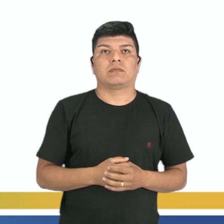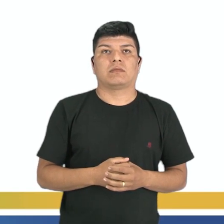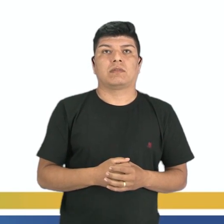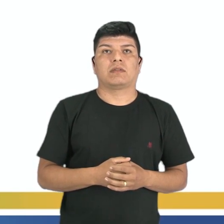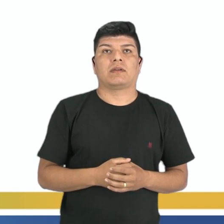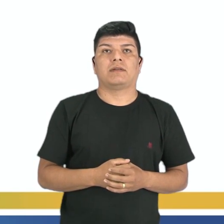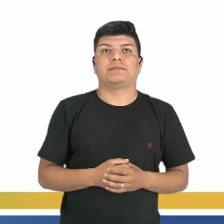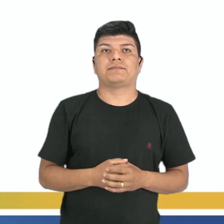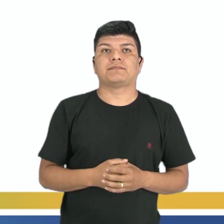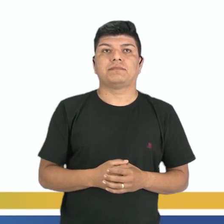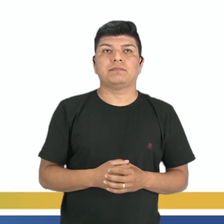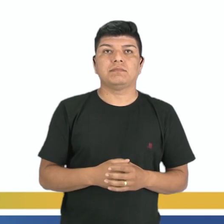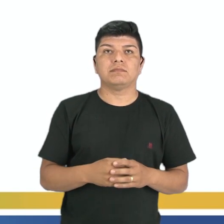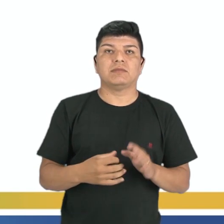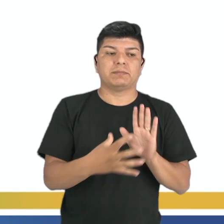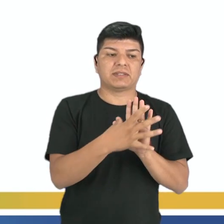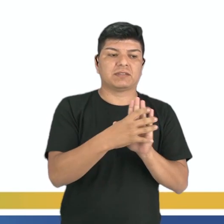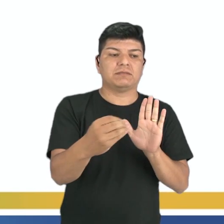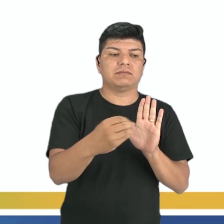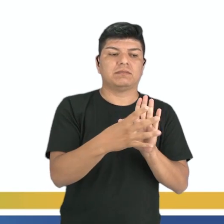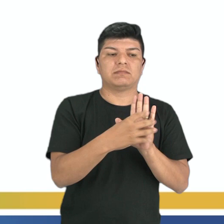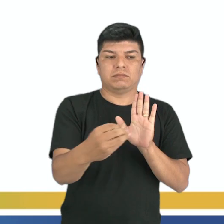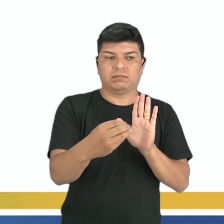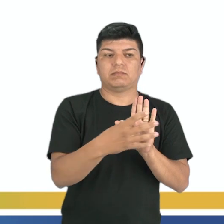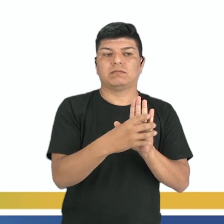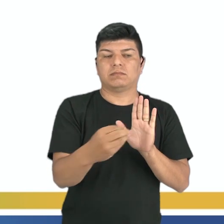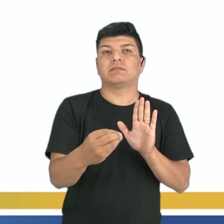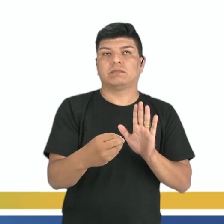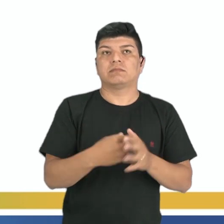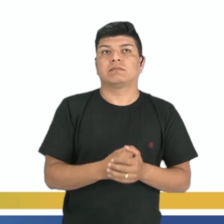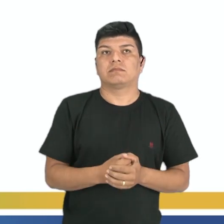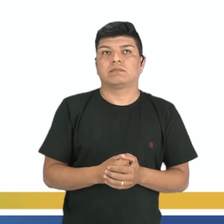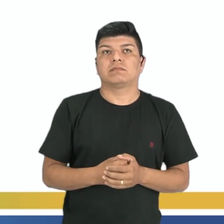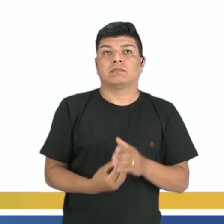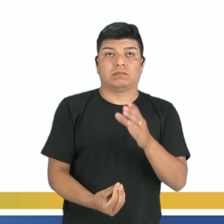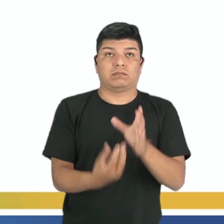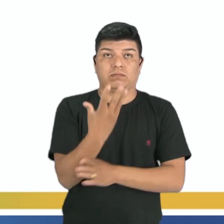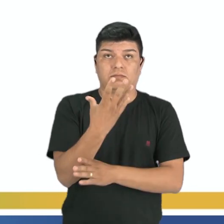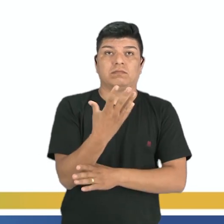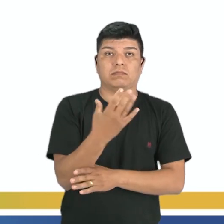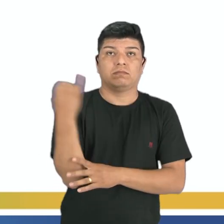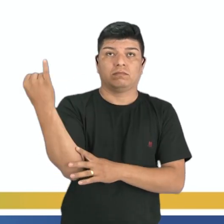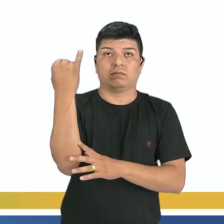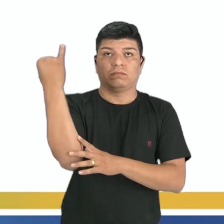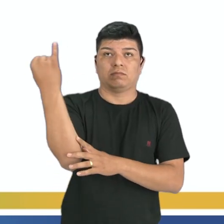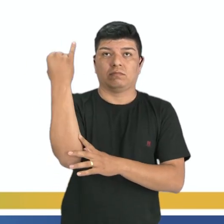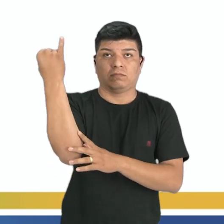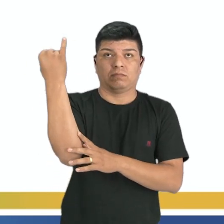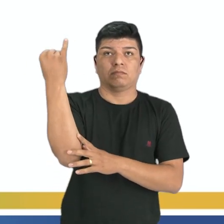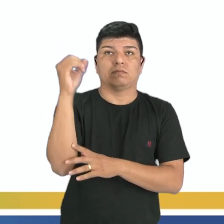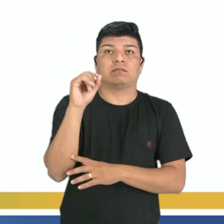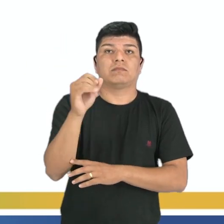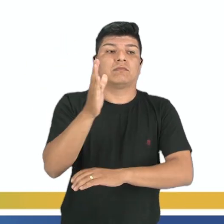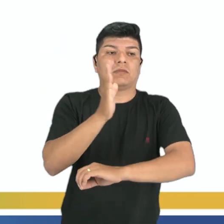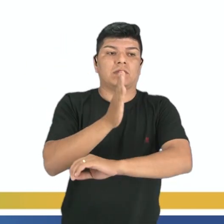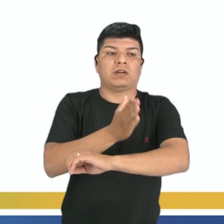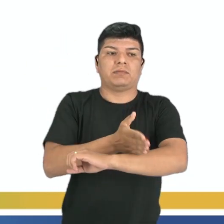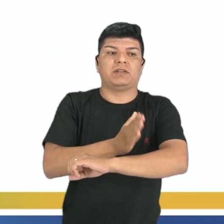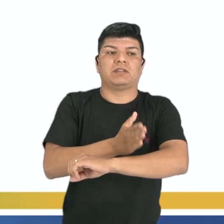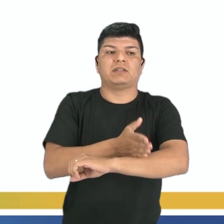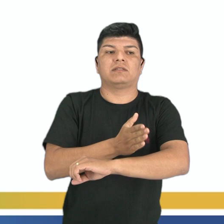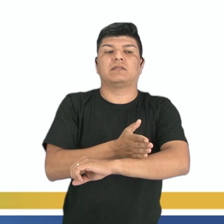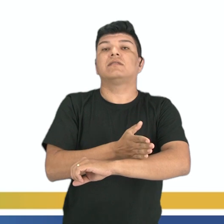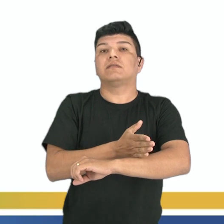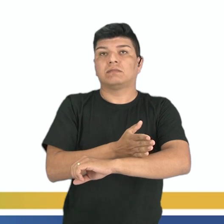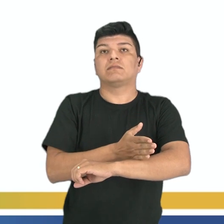Tá. Vamos falar aqui sobre a impressão, né? Mas a invenção mais importante, já no limite da Idade Média, foi a impressão, né, no século